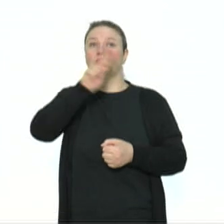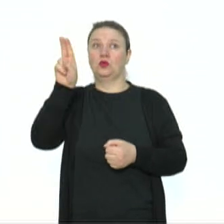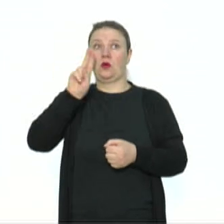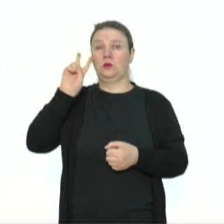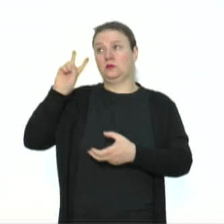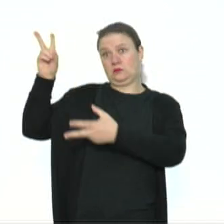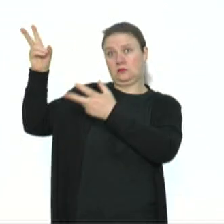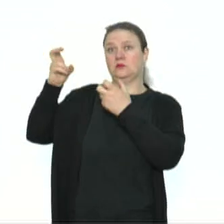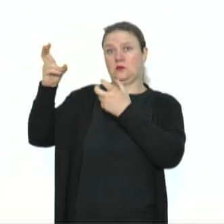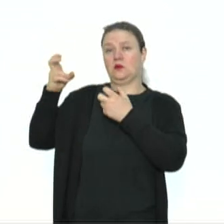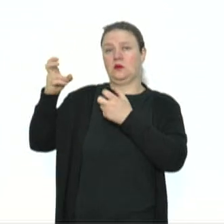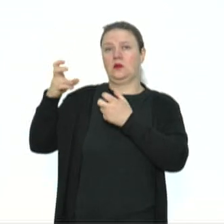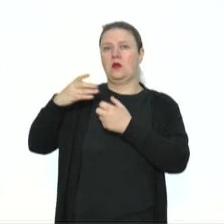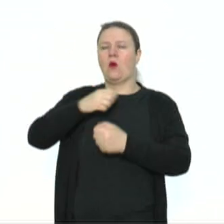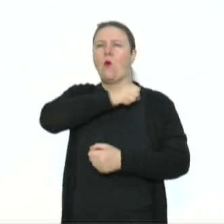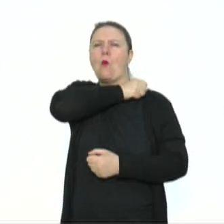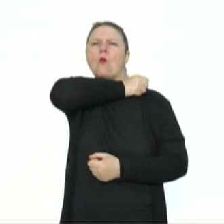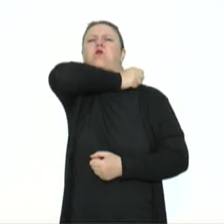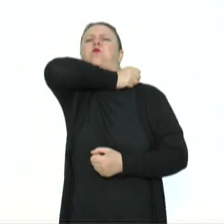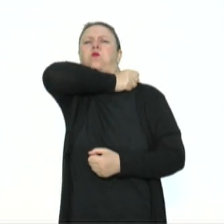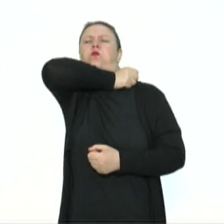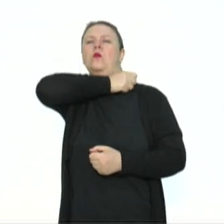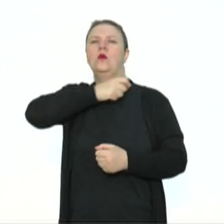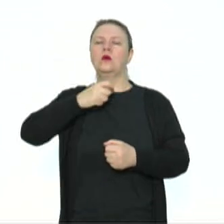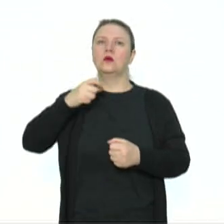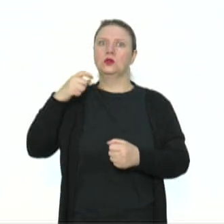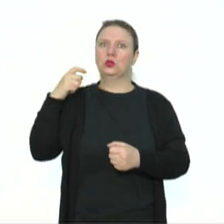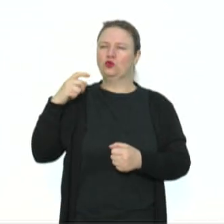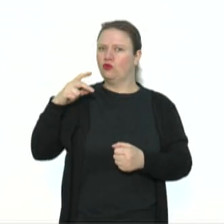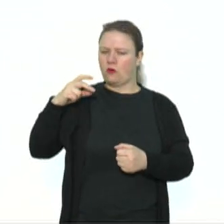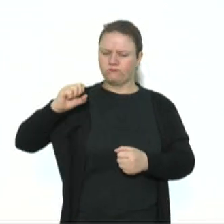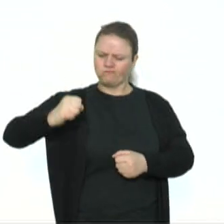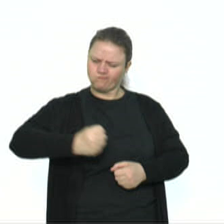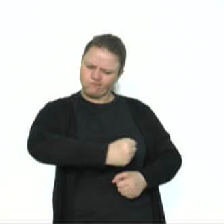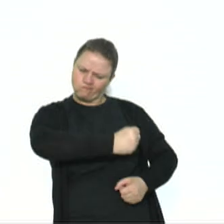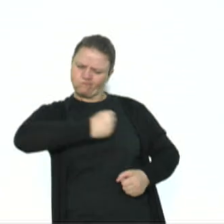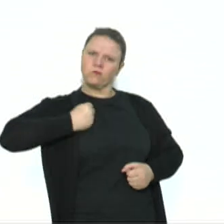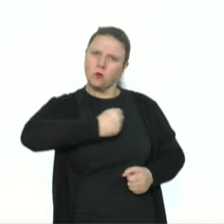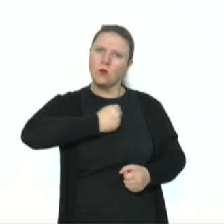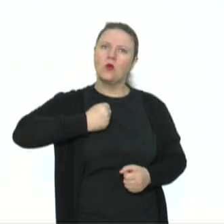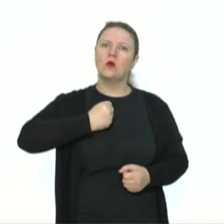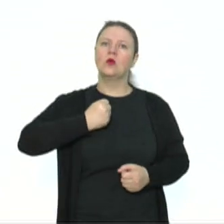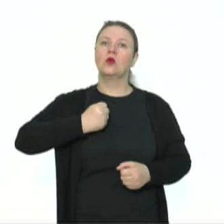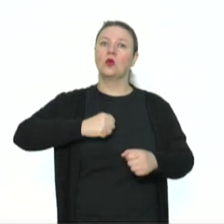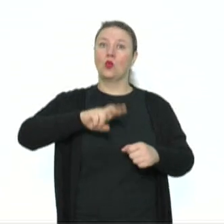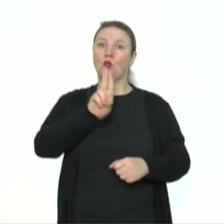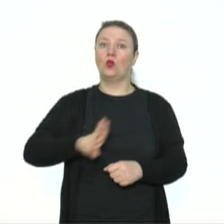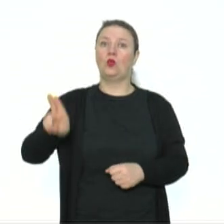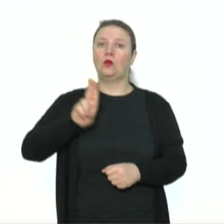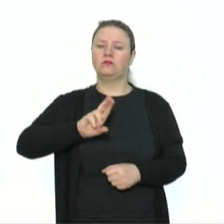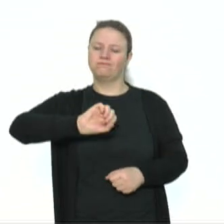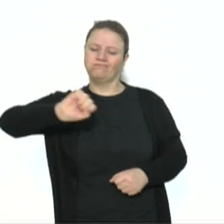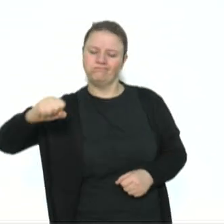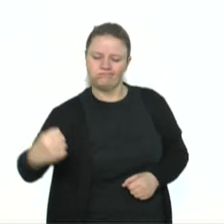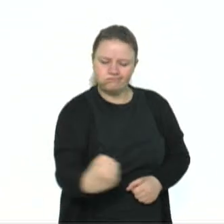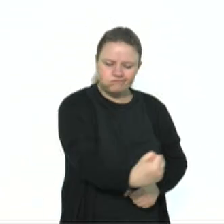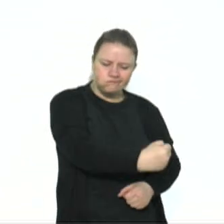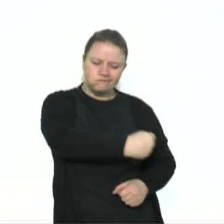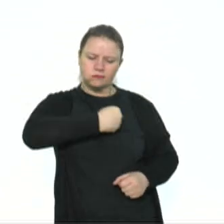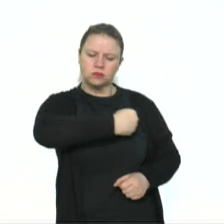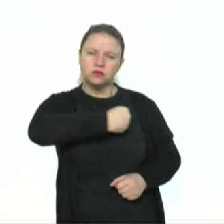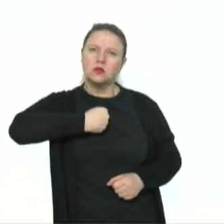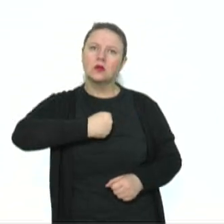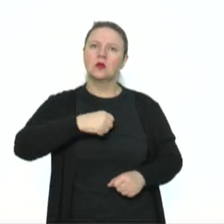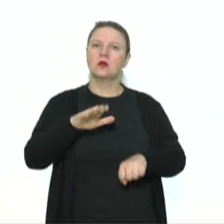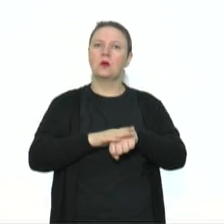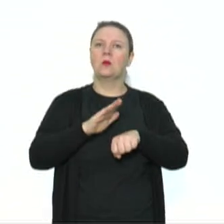ele é um estrangulamento, como está aqui na animação, né? Aplicado pelas costas, em que se usa o braço para envolver o pescoço do adversário